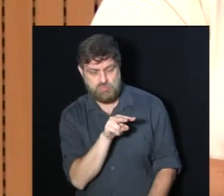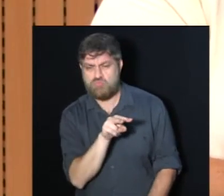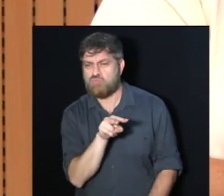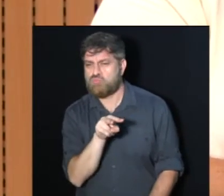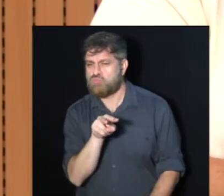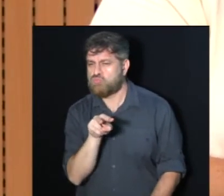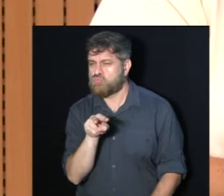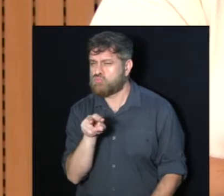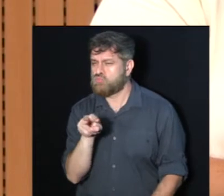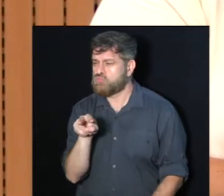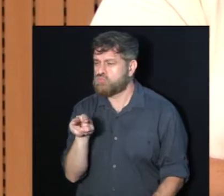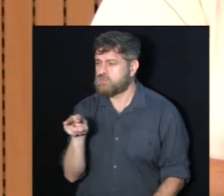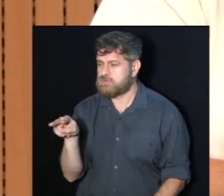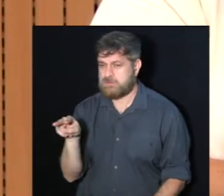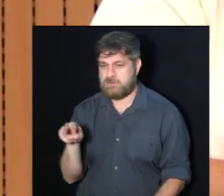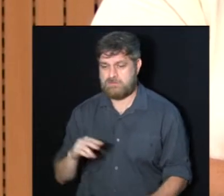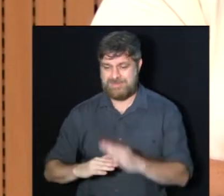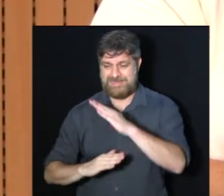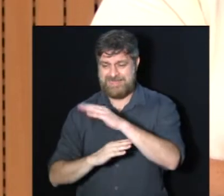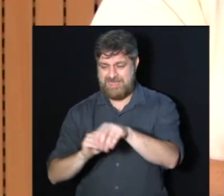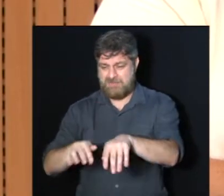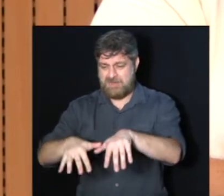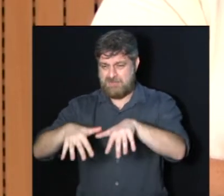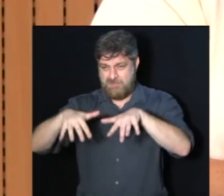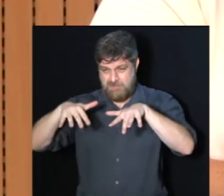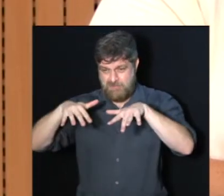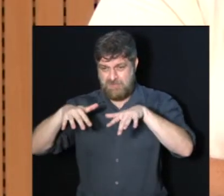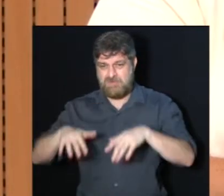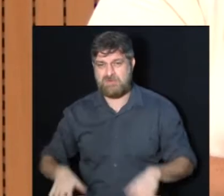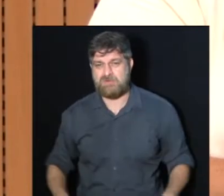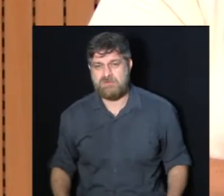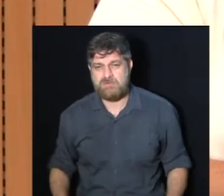aqui nessa plateia,